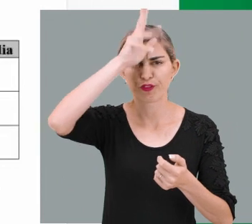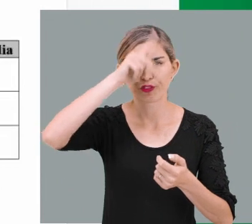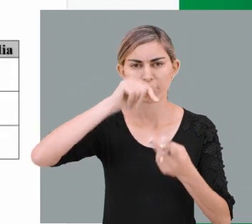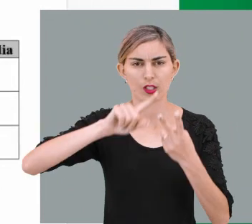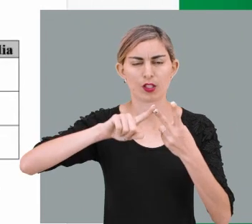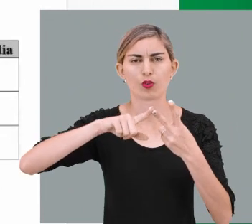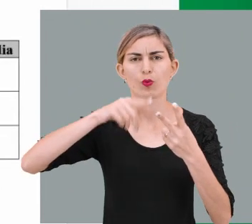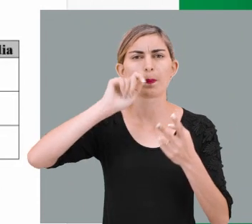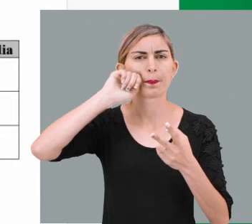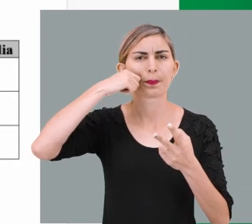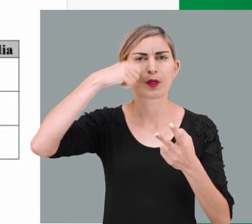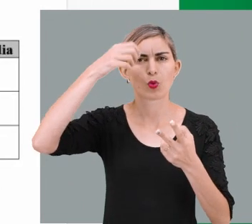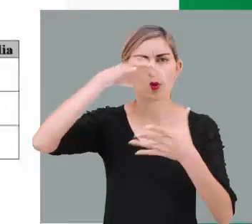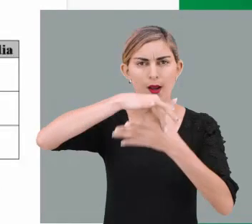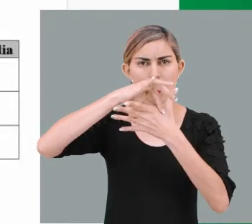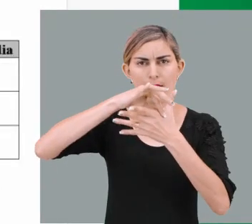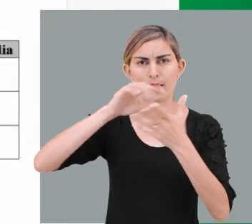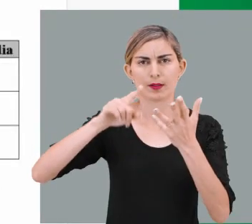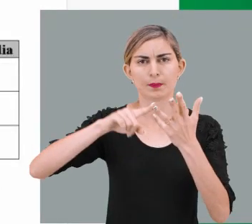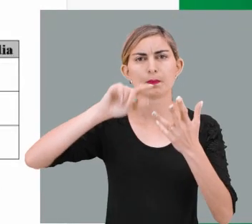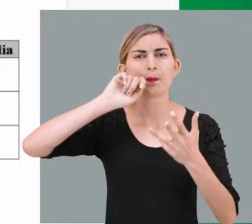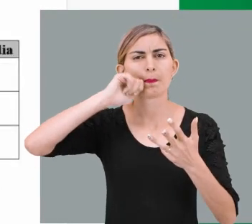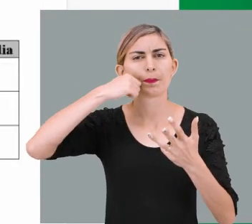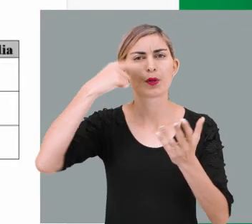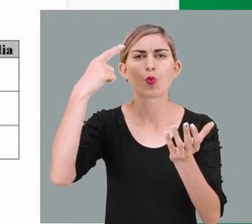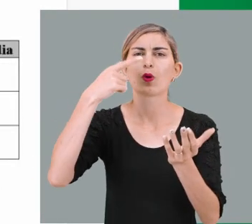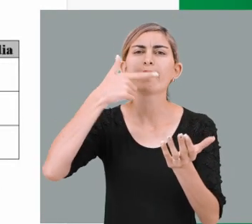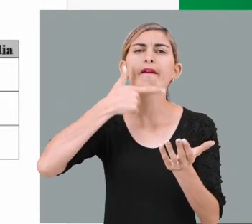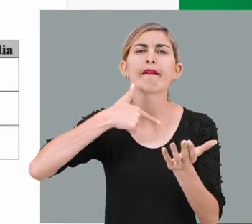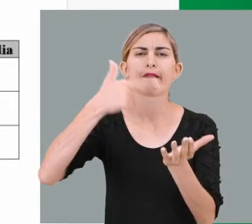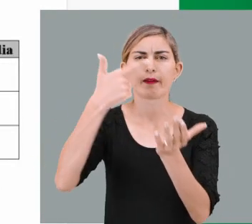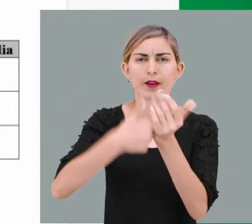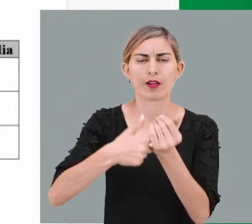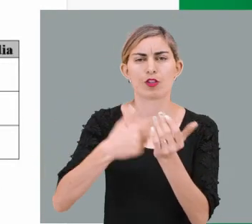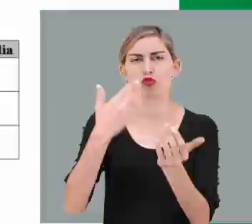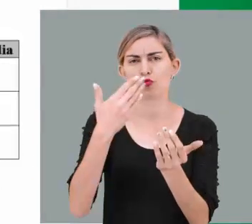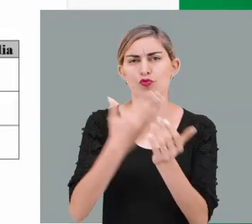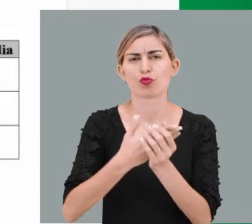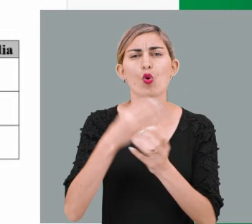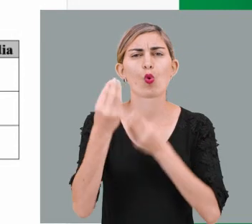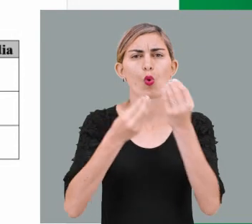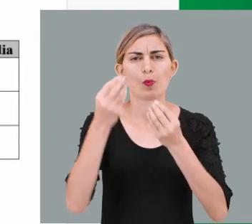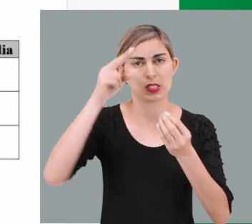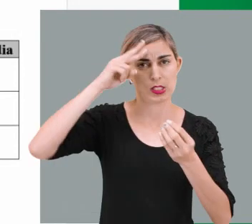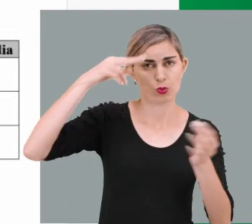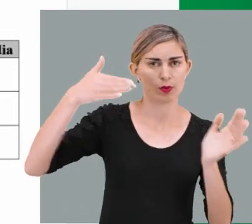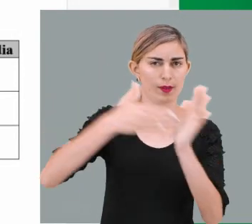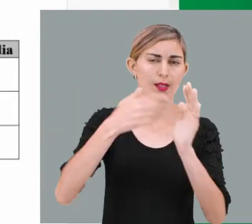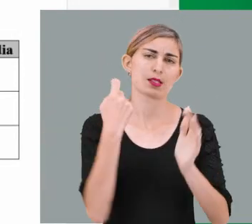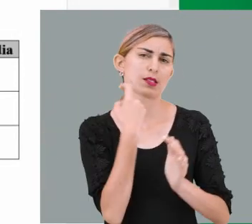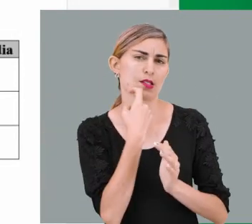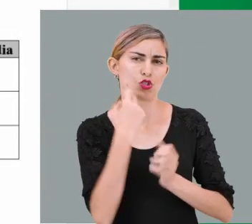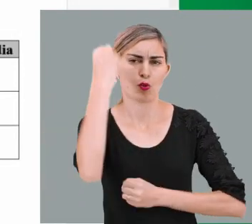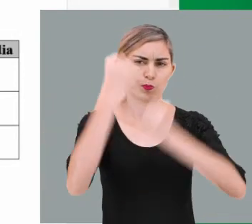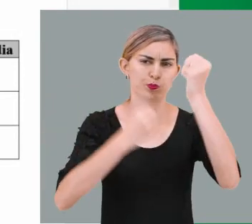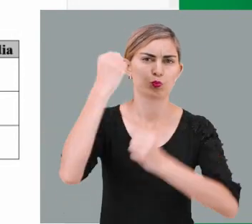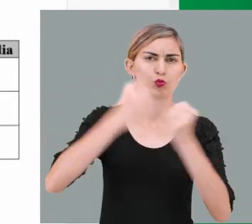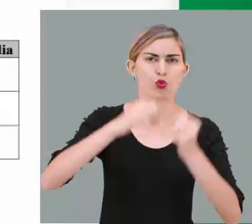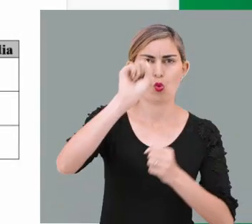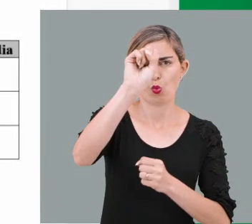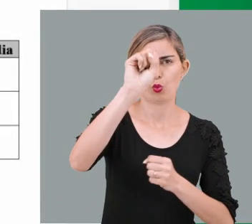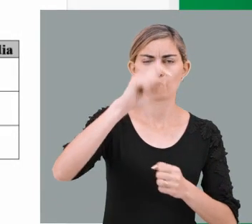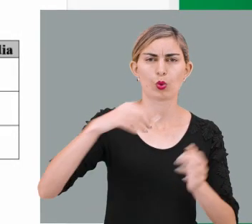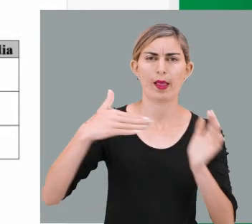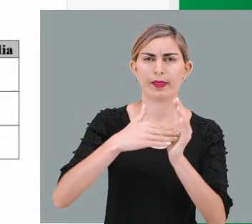frango, sanduíche de carne e sanduíche de queijo. Como a produção da empresa funciona de segunda a sexta, no horário